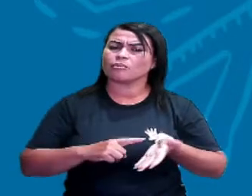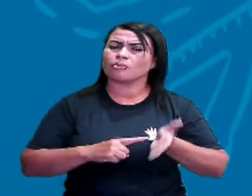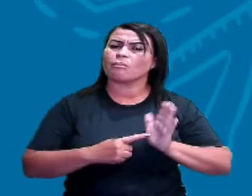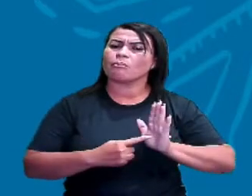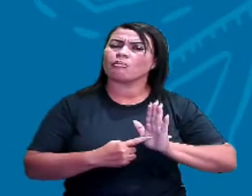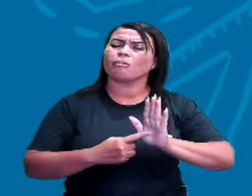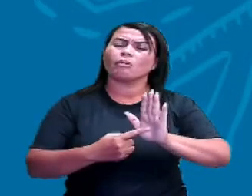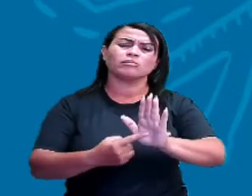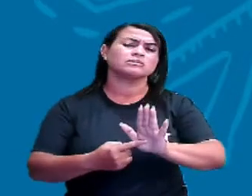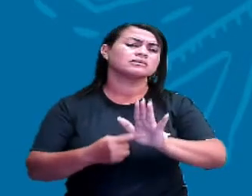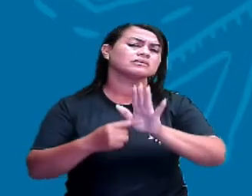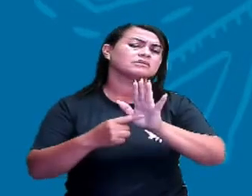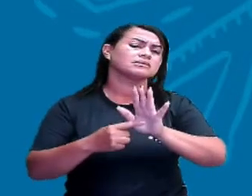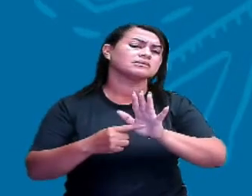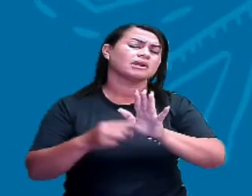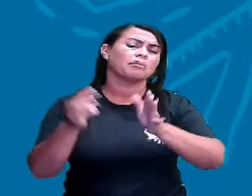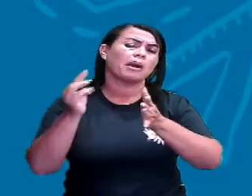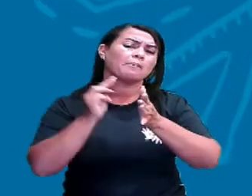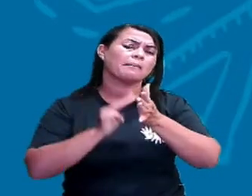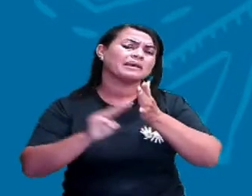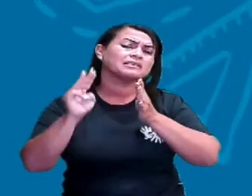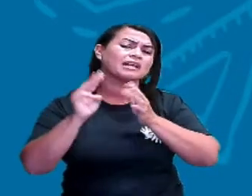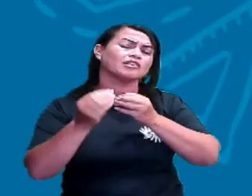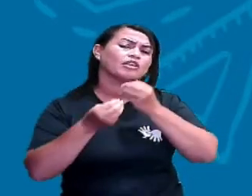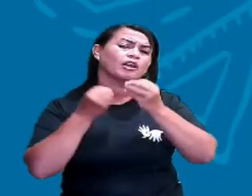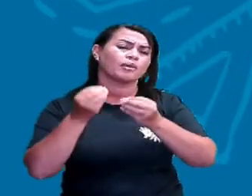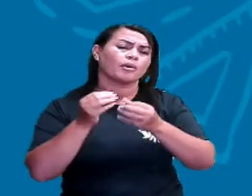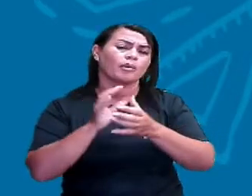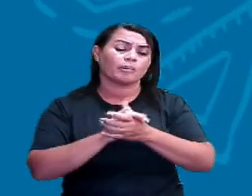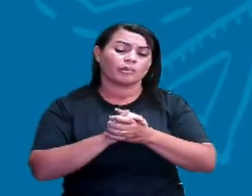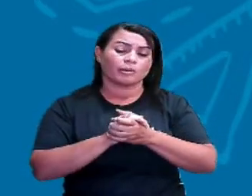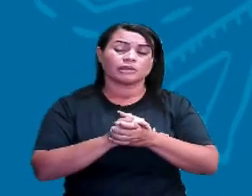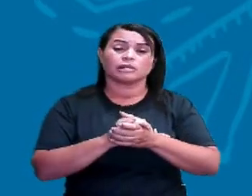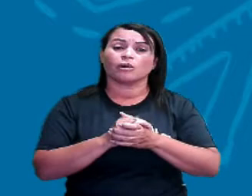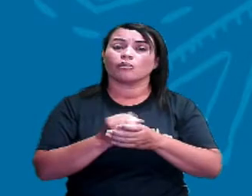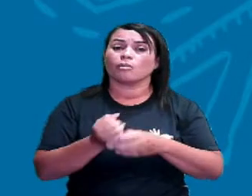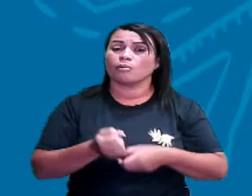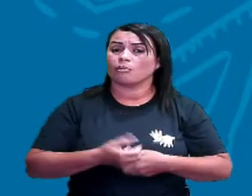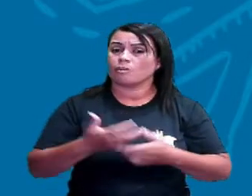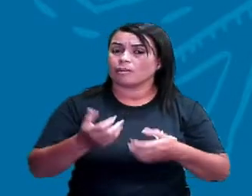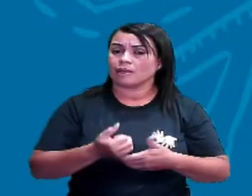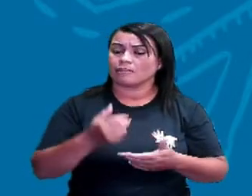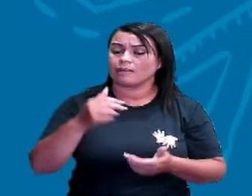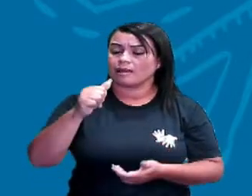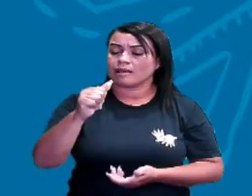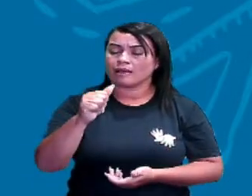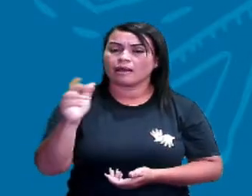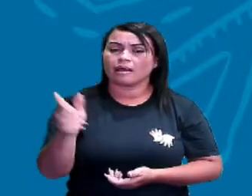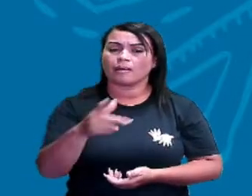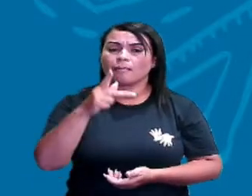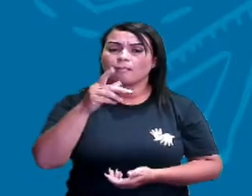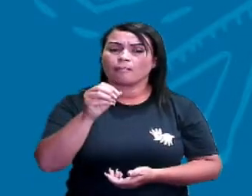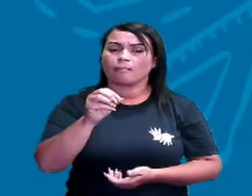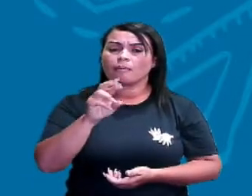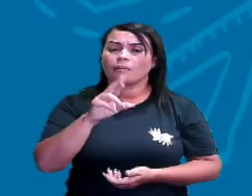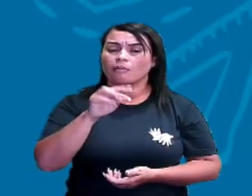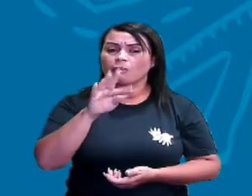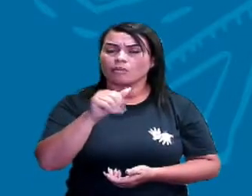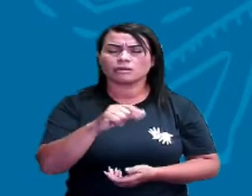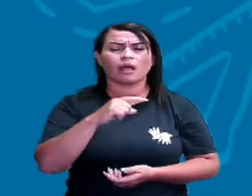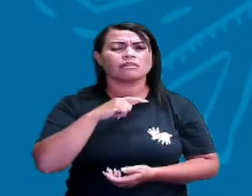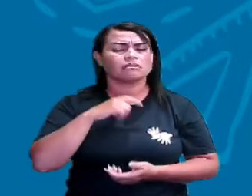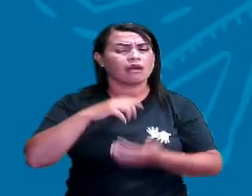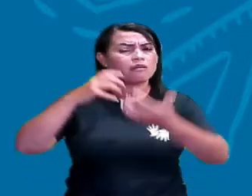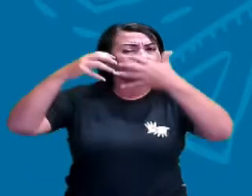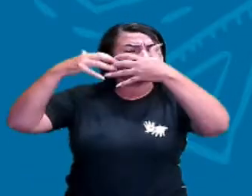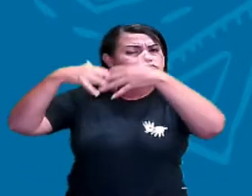que esse poema está abordando? Né? Então, esse poema, A Porta, ele traz uma reflexão sobre o